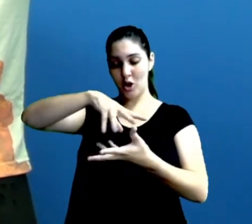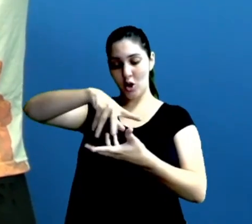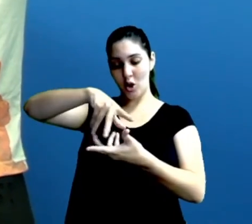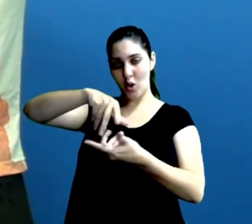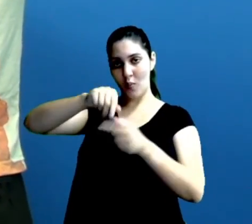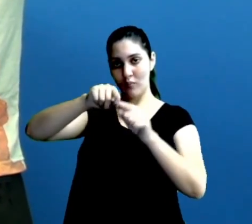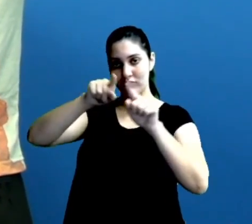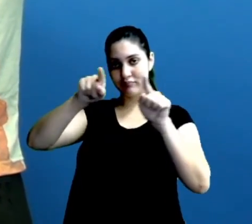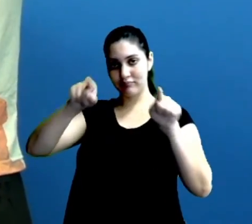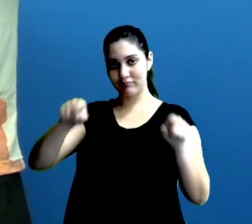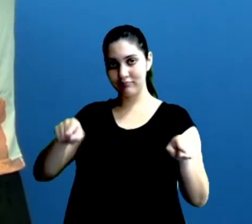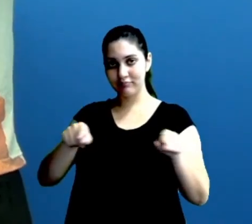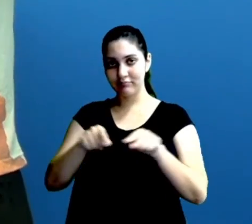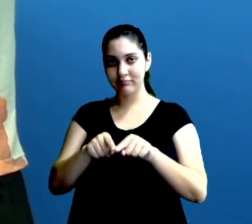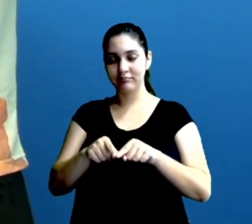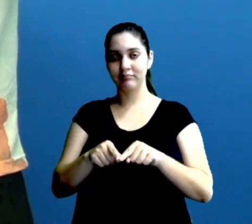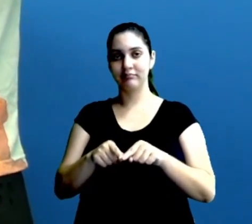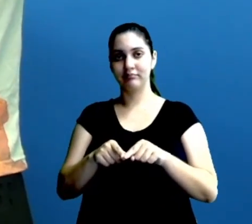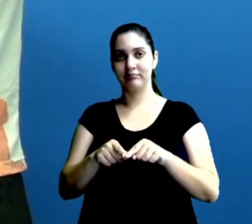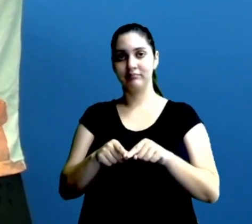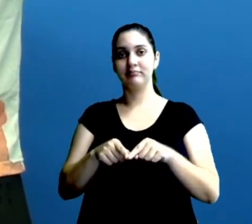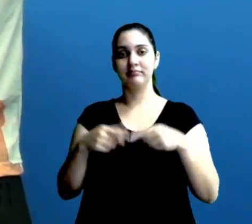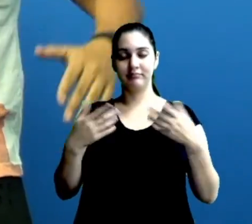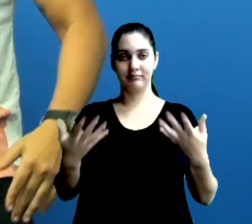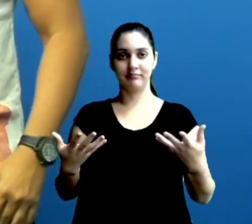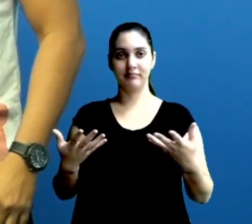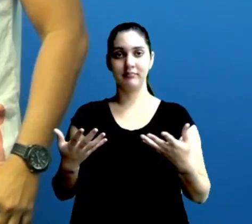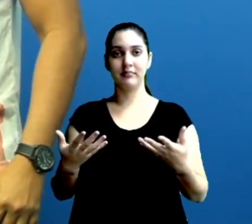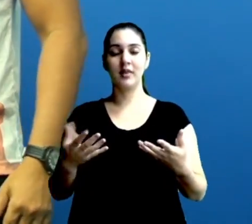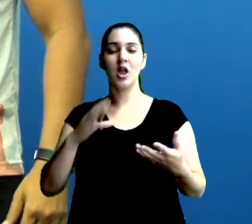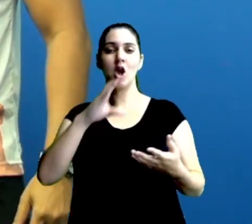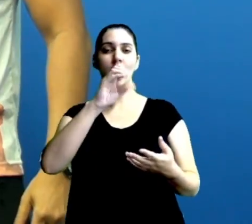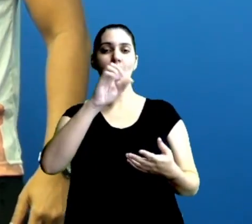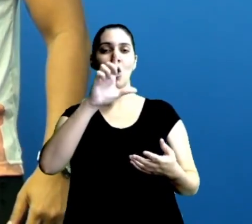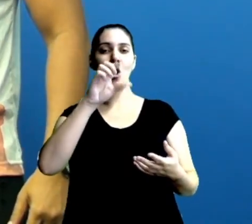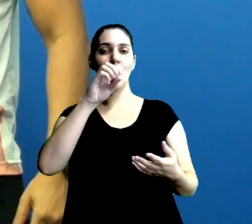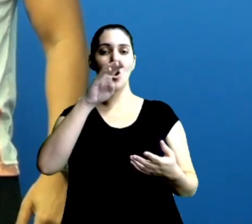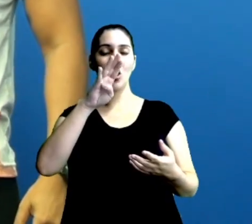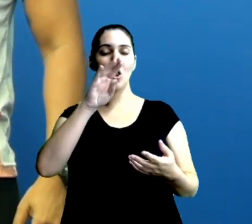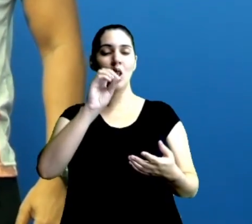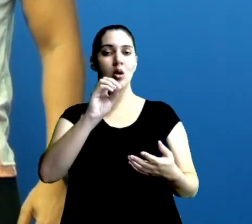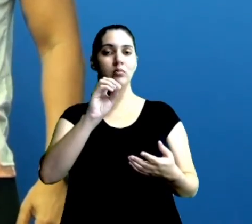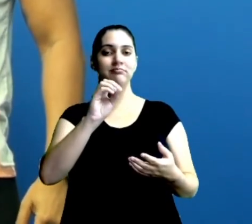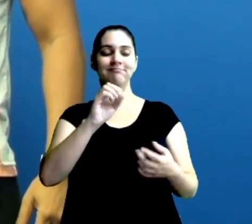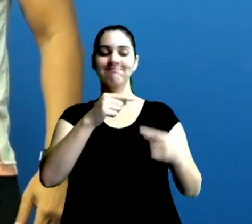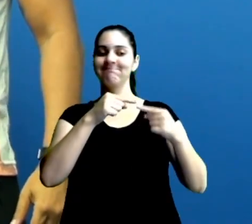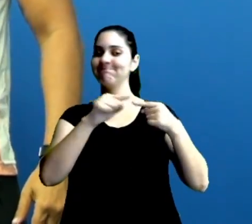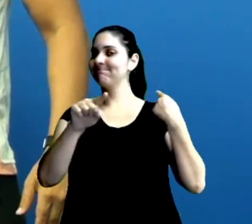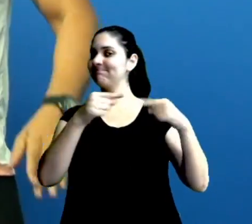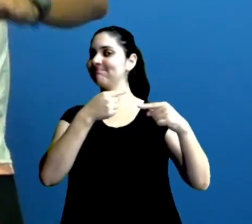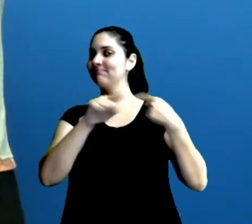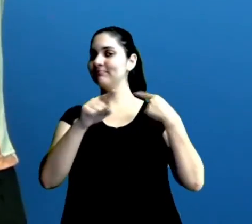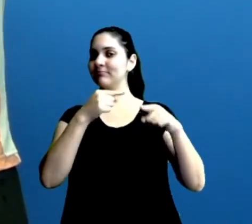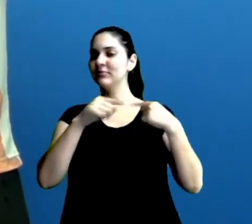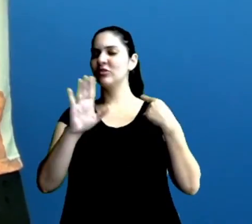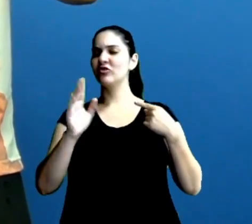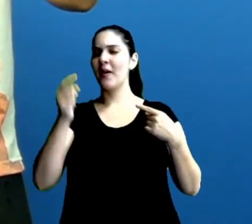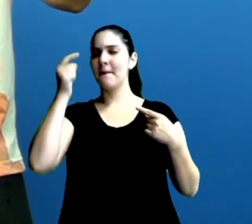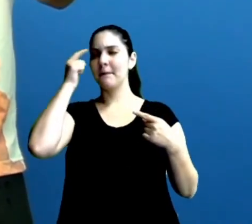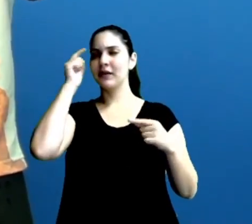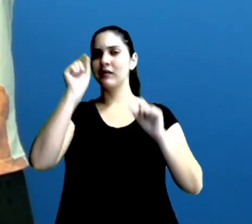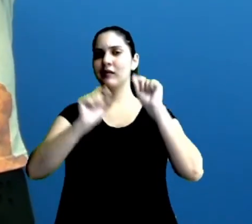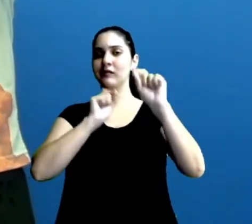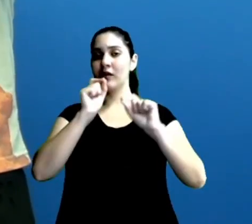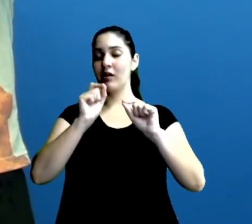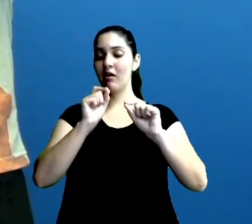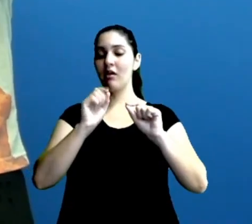plana. A Terra era plana. Colombo discordava. Ele já tinha aqui indícios de que a Terra ela